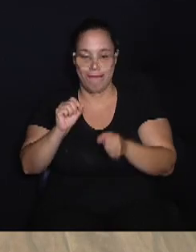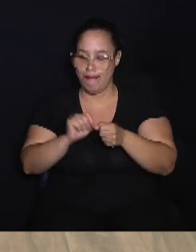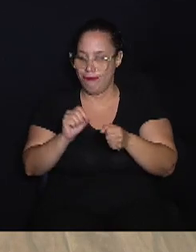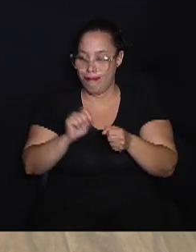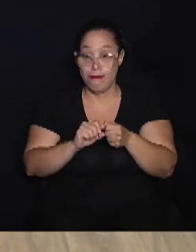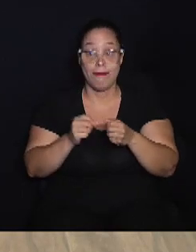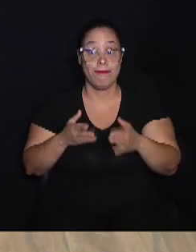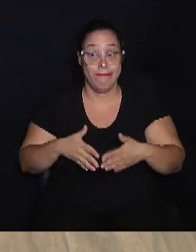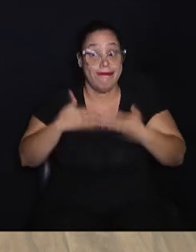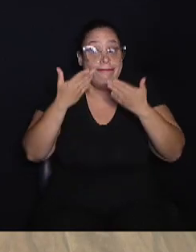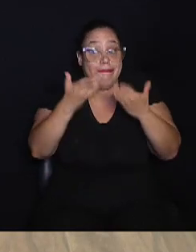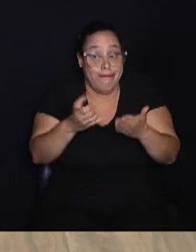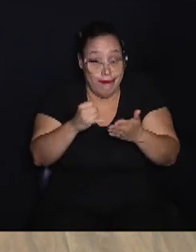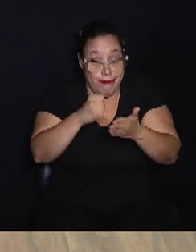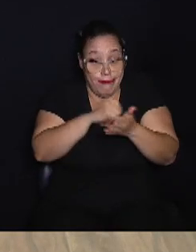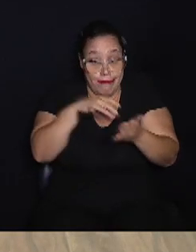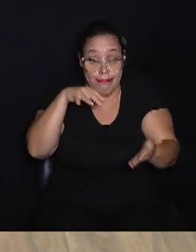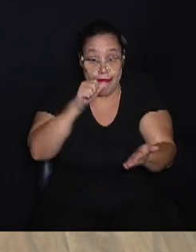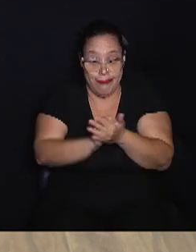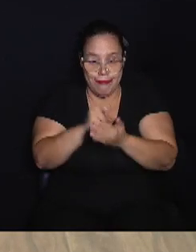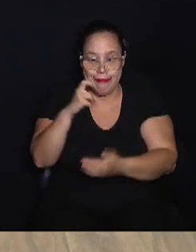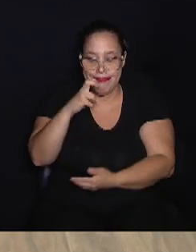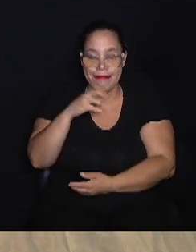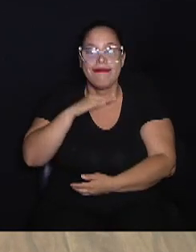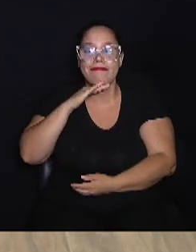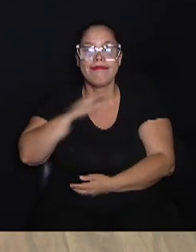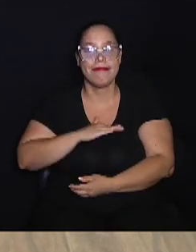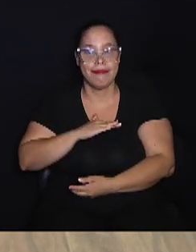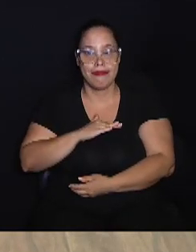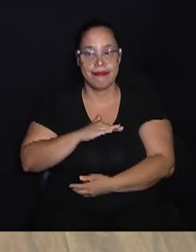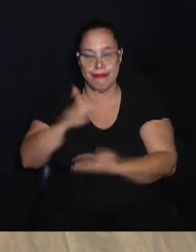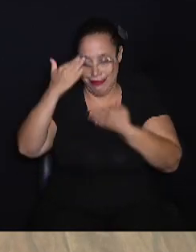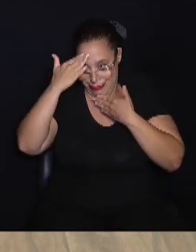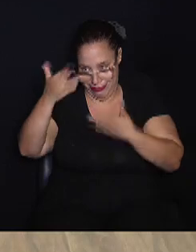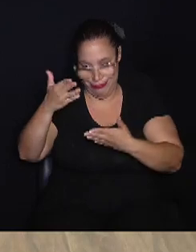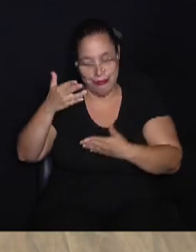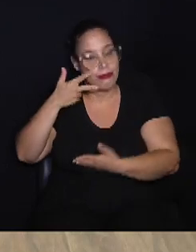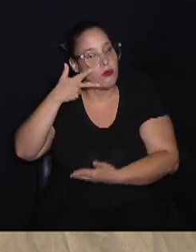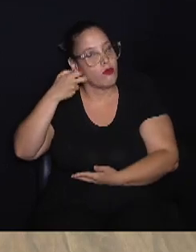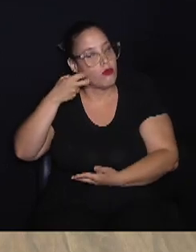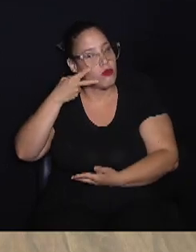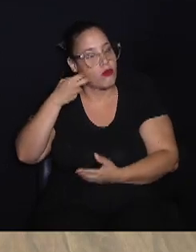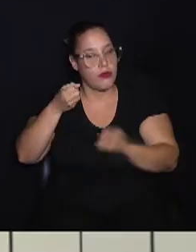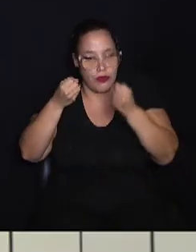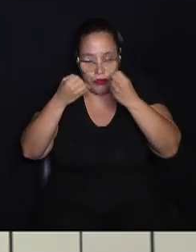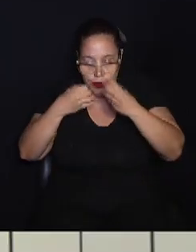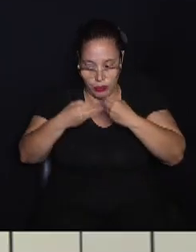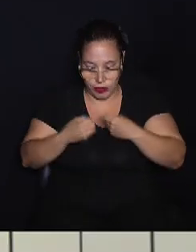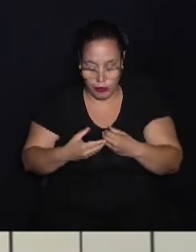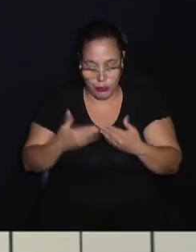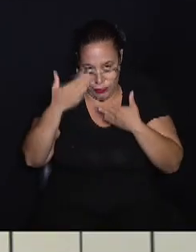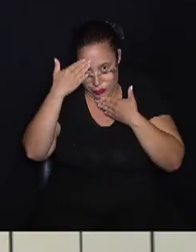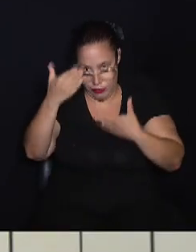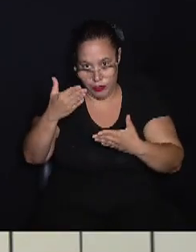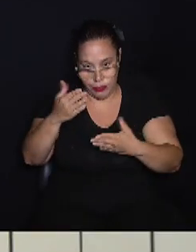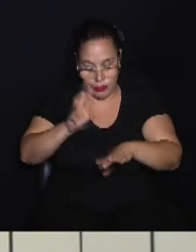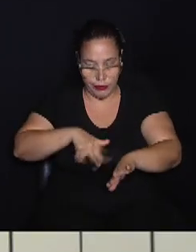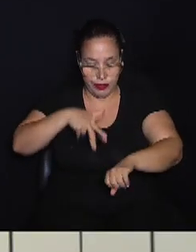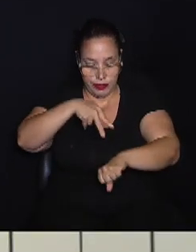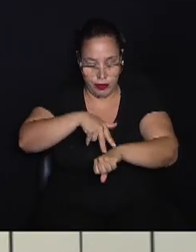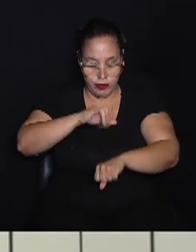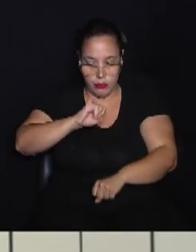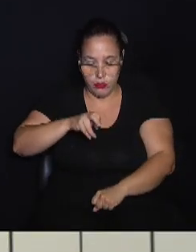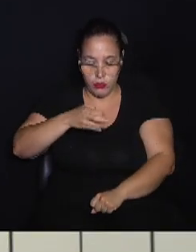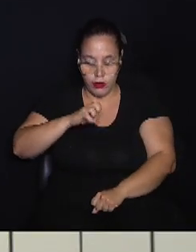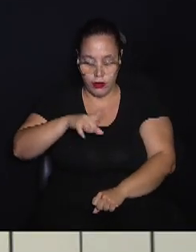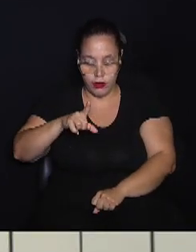então este cadastro tem até as 5 horas da tarde muito obrigado Rafael turat pelas informações e Agradeço também a disponibilidade do